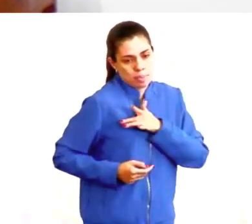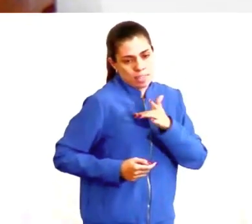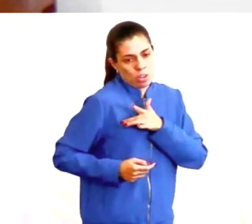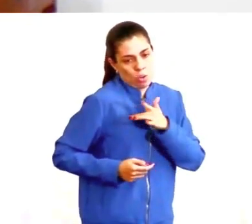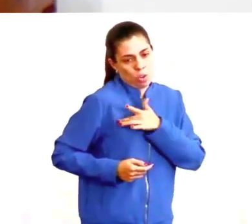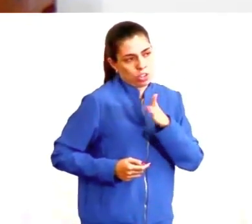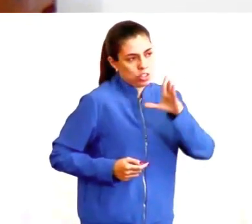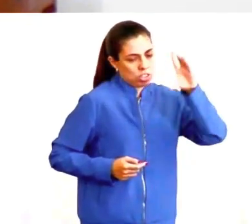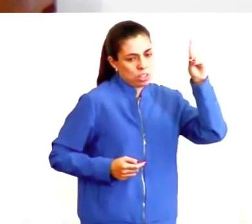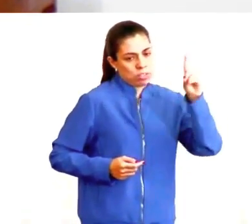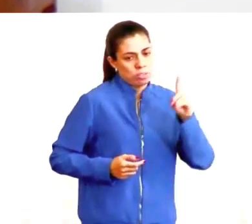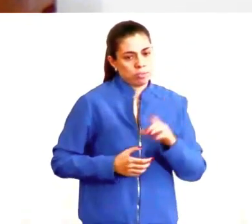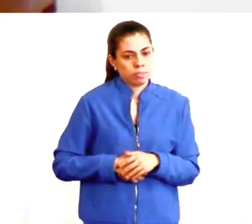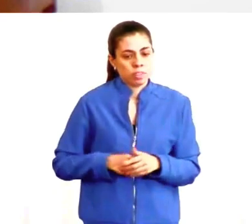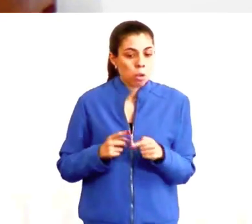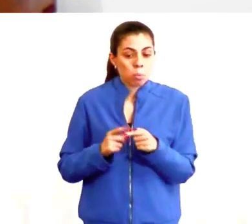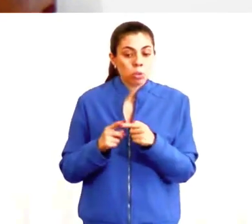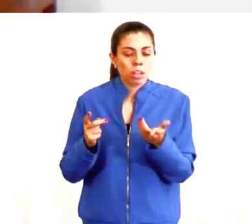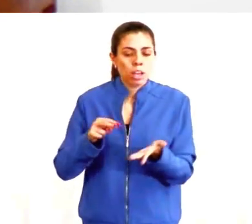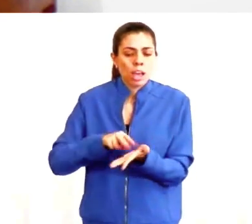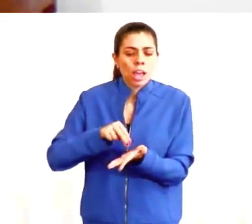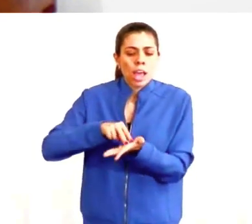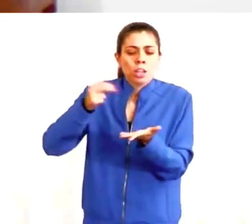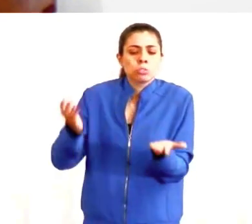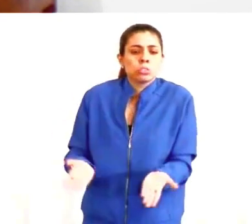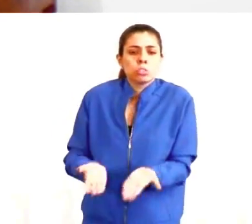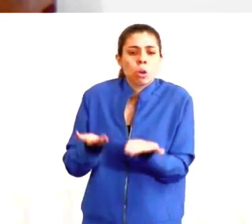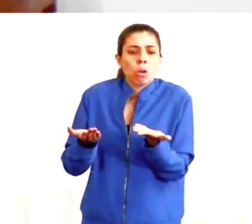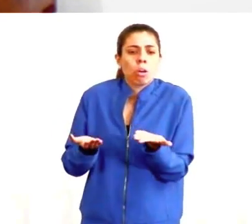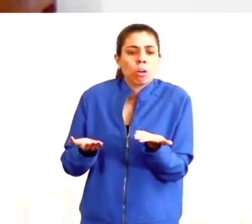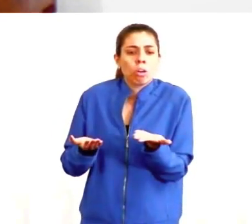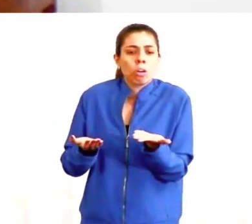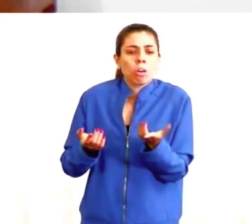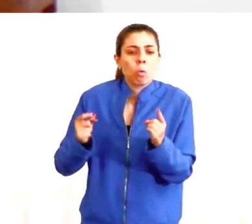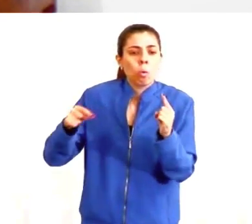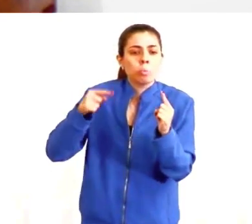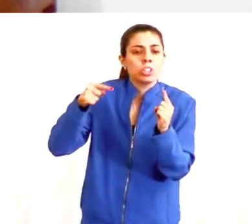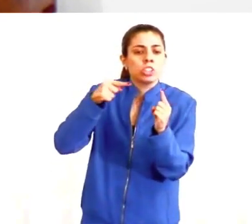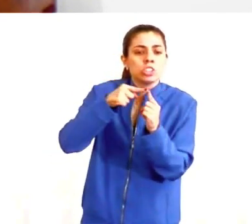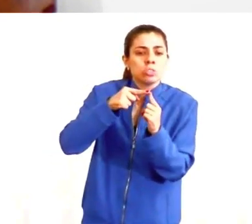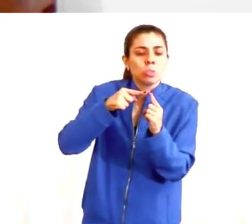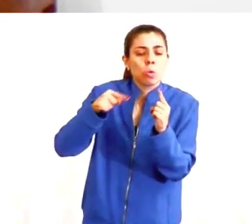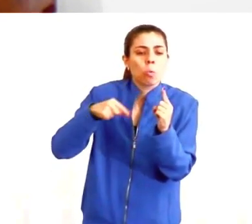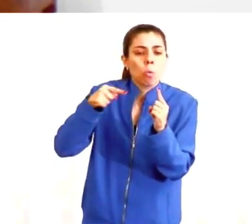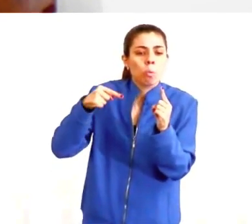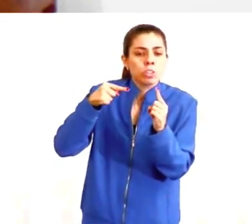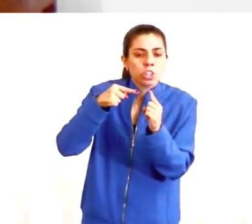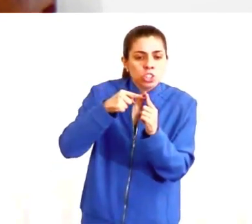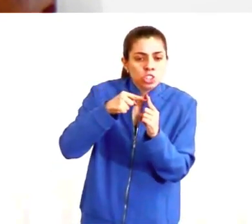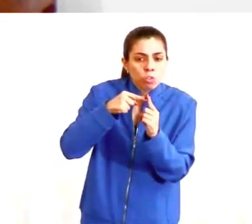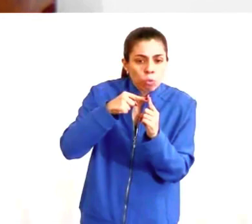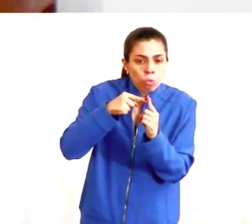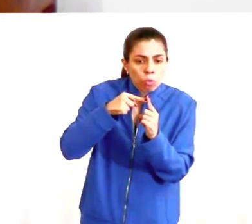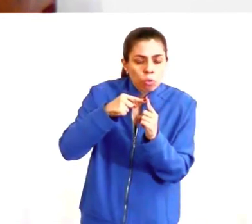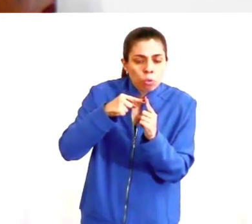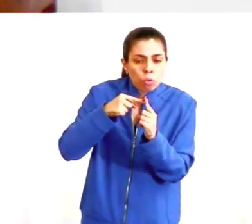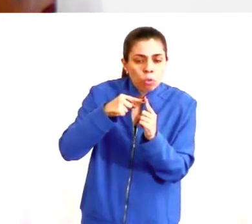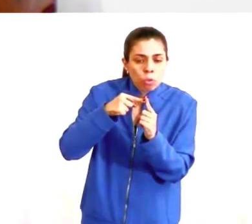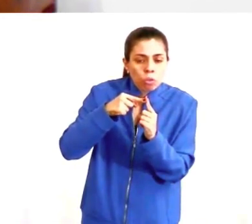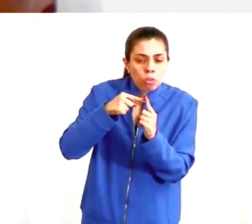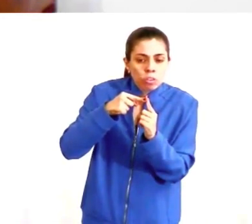Porque essa é a importância da ressurreição, de fazer o multiplicador de si mesmo, da sua fé. Se porventura